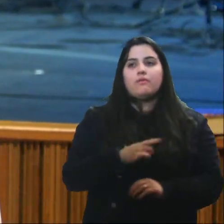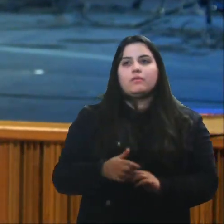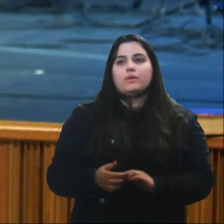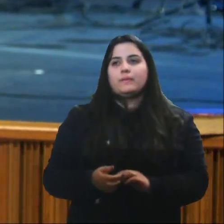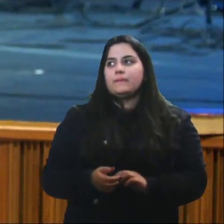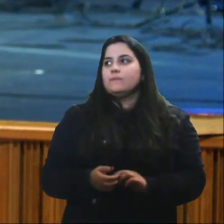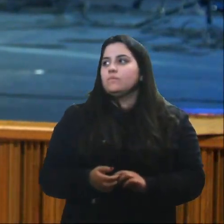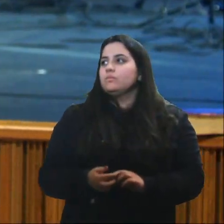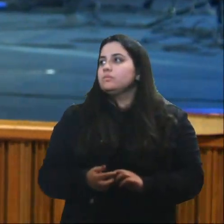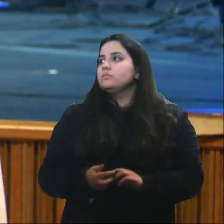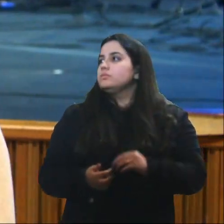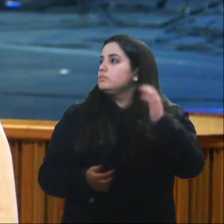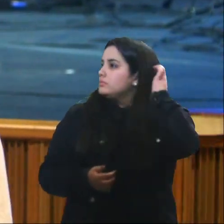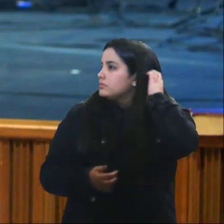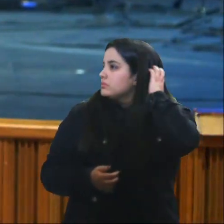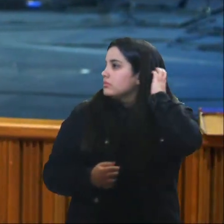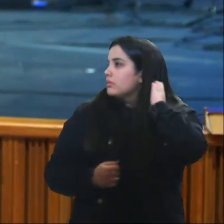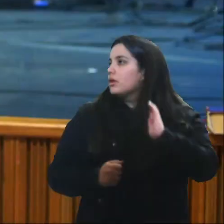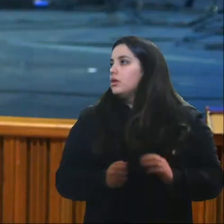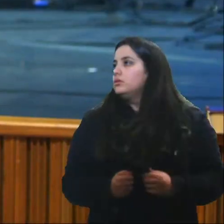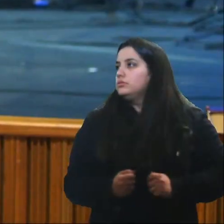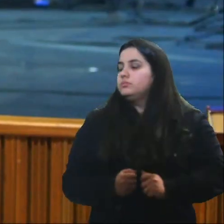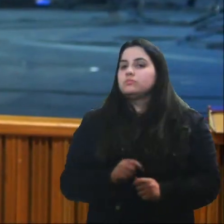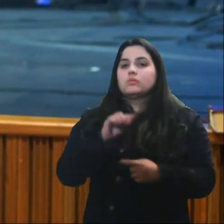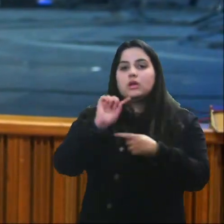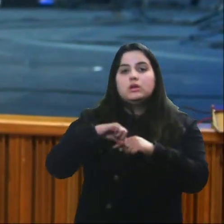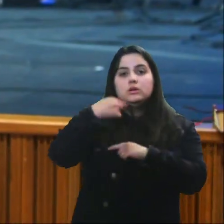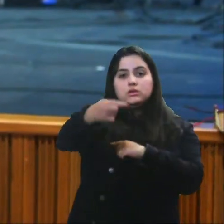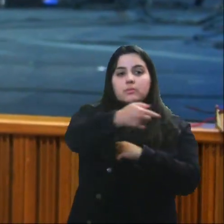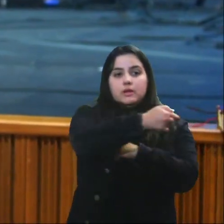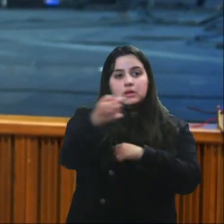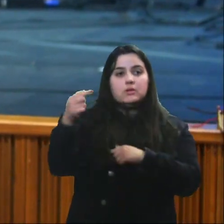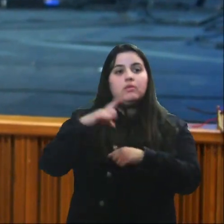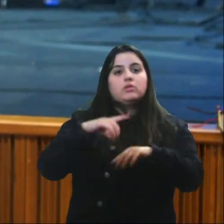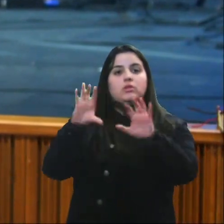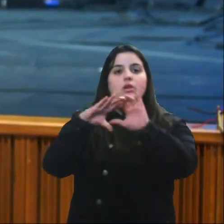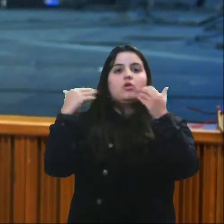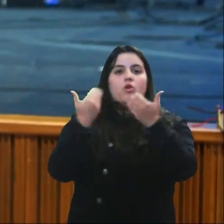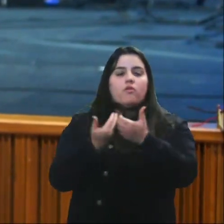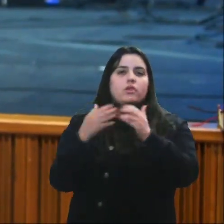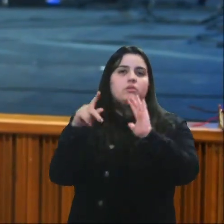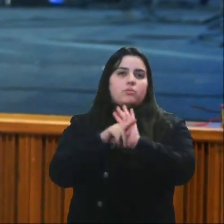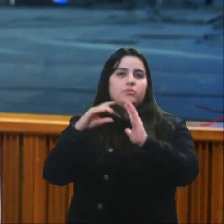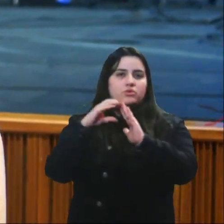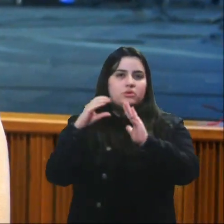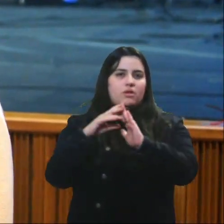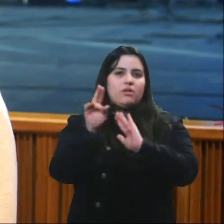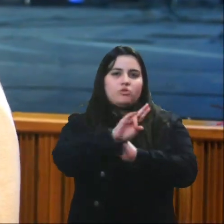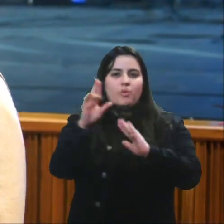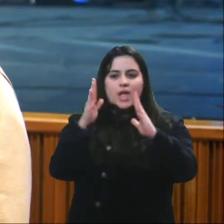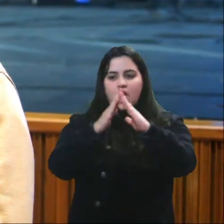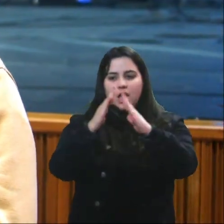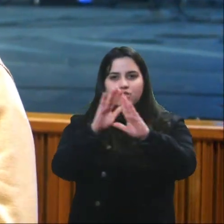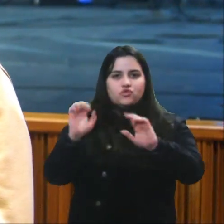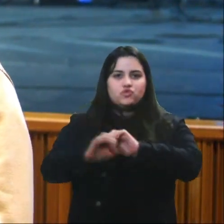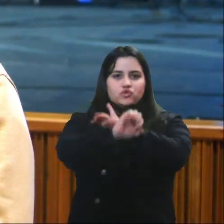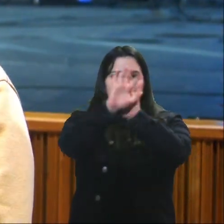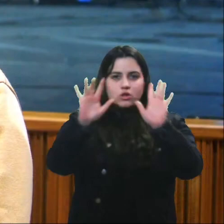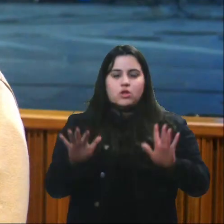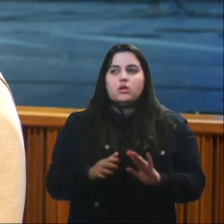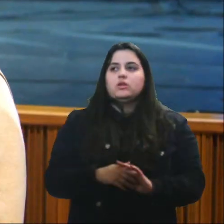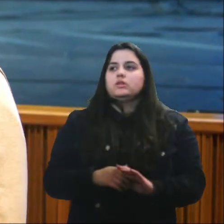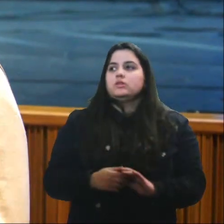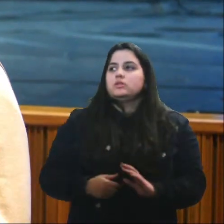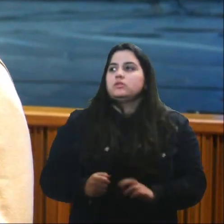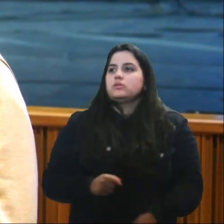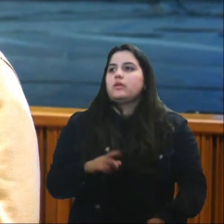Sabe, semana que vem vai ter uma conferência de células aqui chamada Casa de Glória. Vai passar um tempo, vai